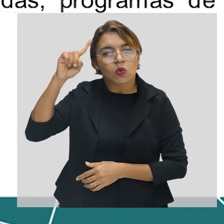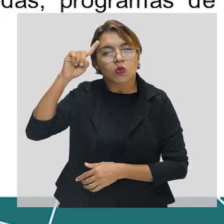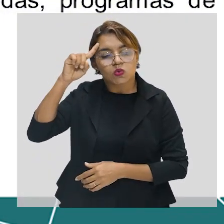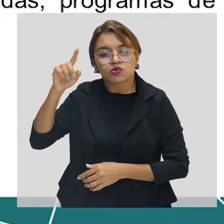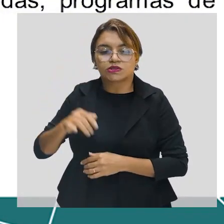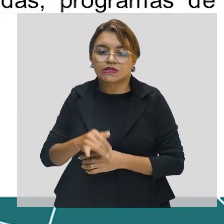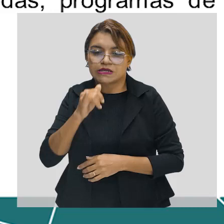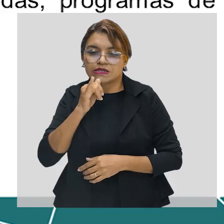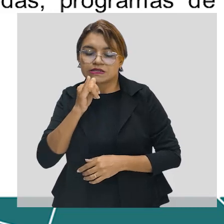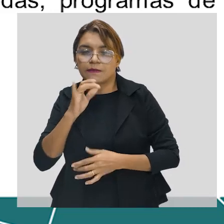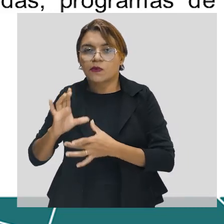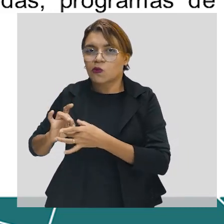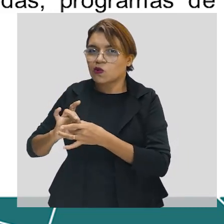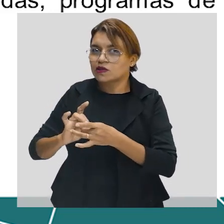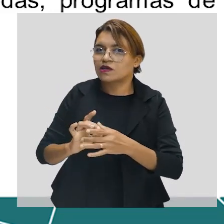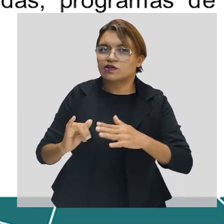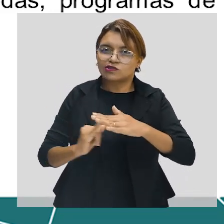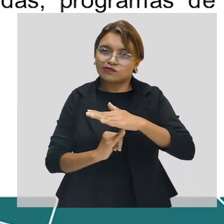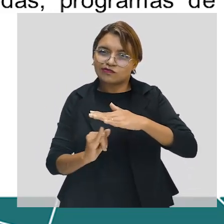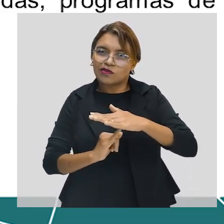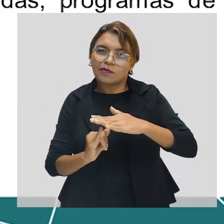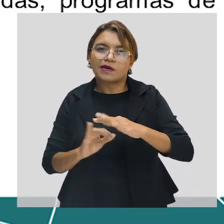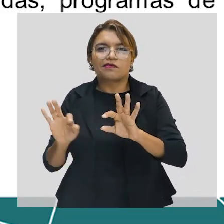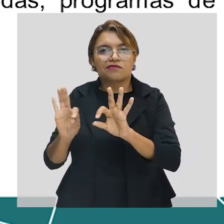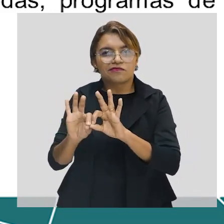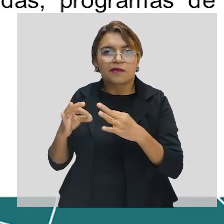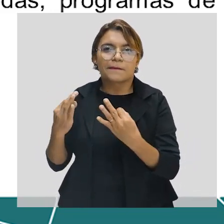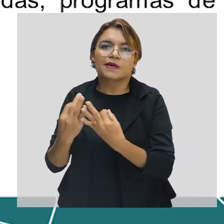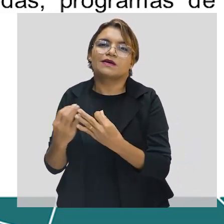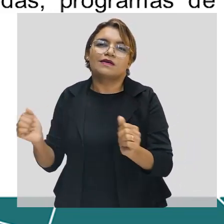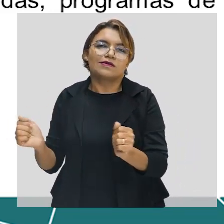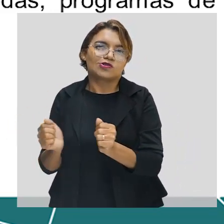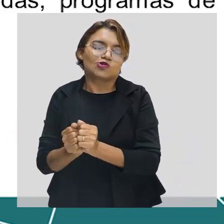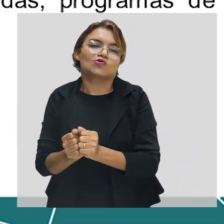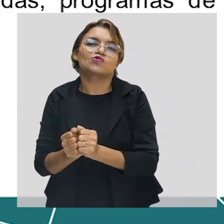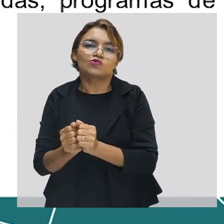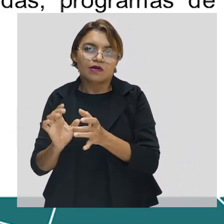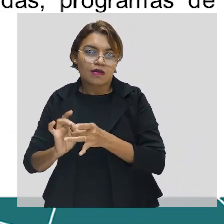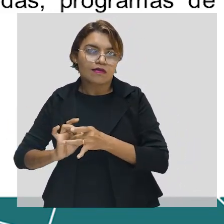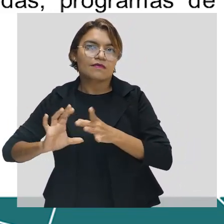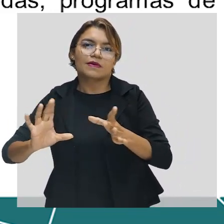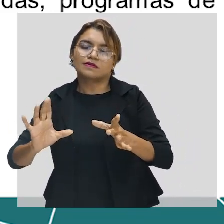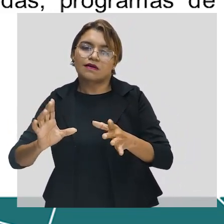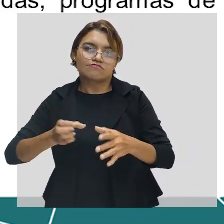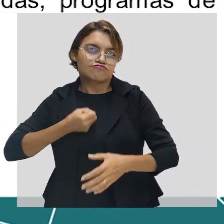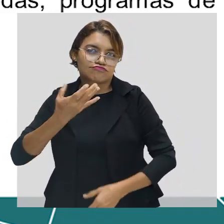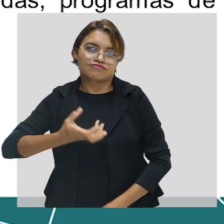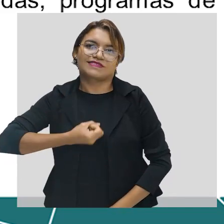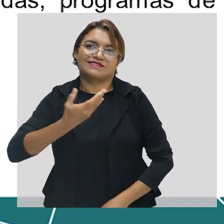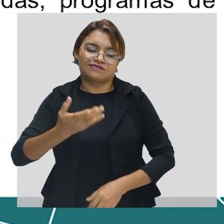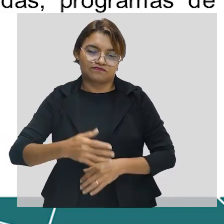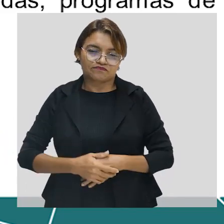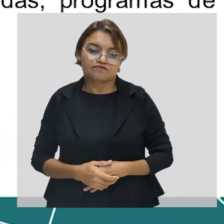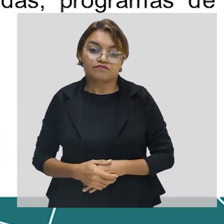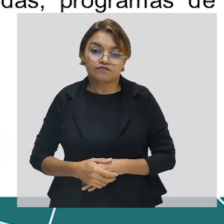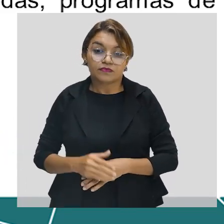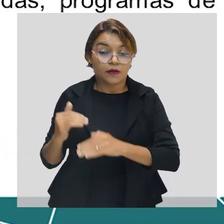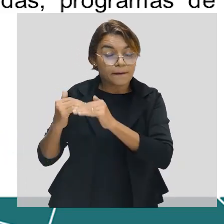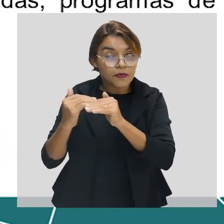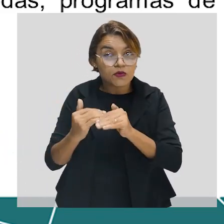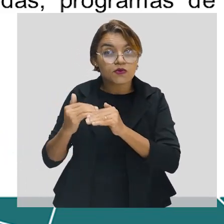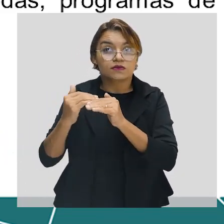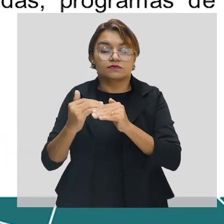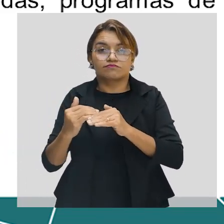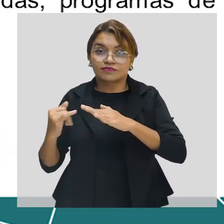contextos que são informais, mais íntimos, familiares, que permitem maior liberdade de expressão. Esse padrão mais